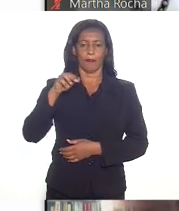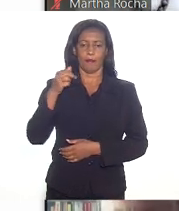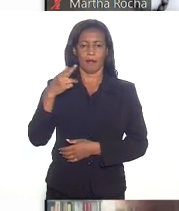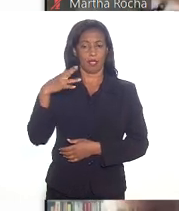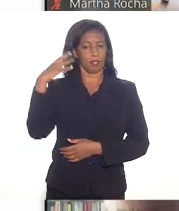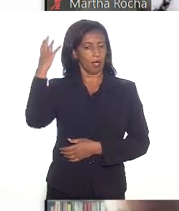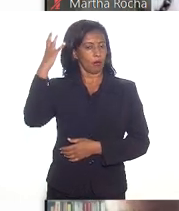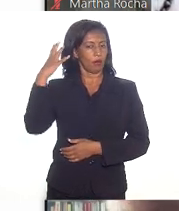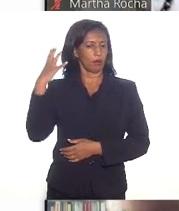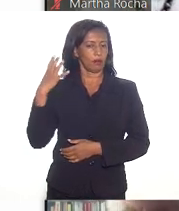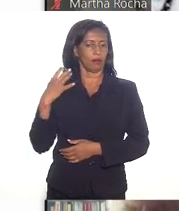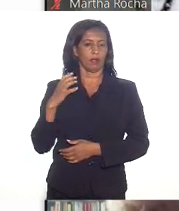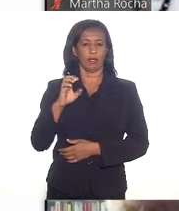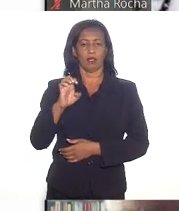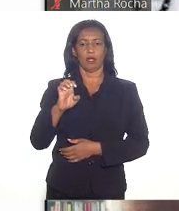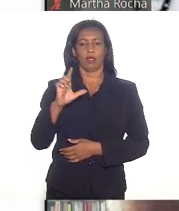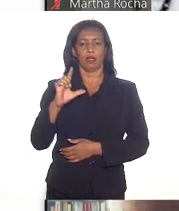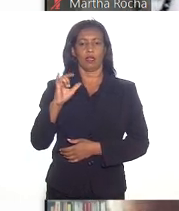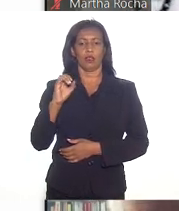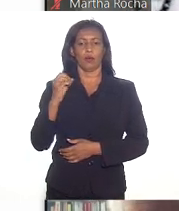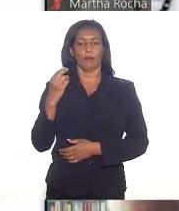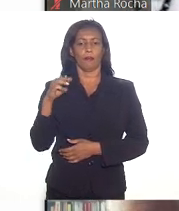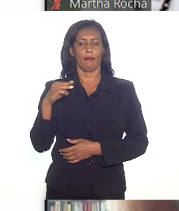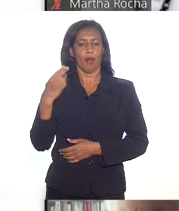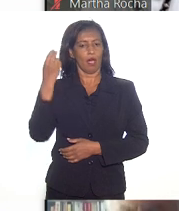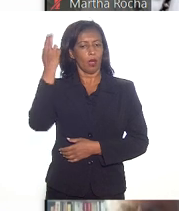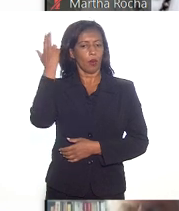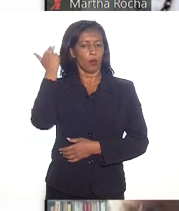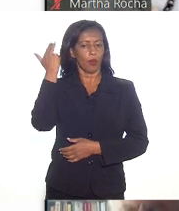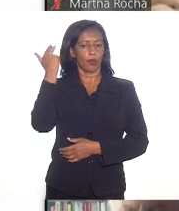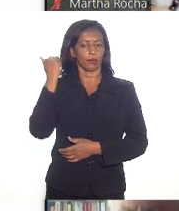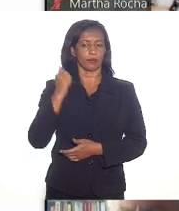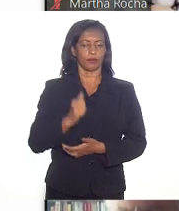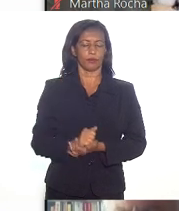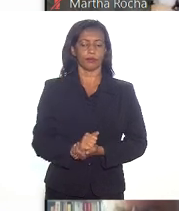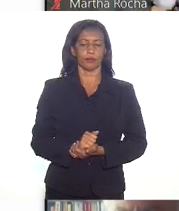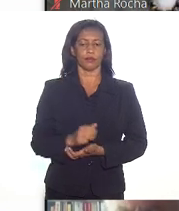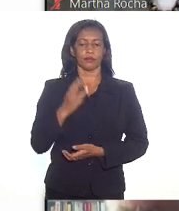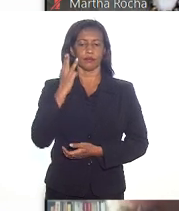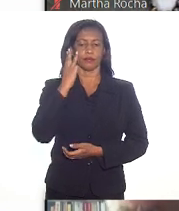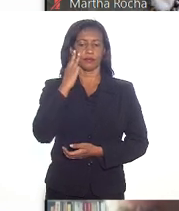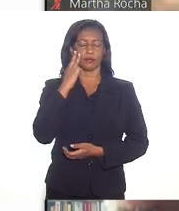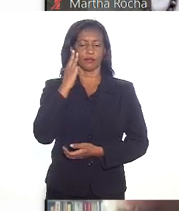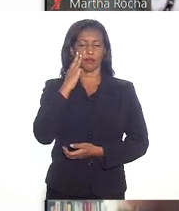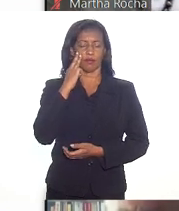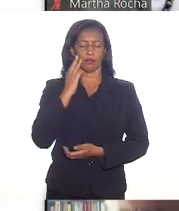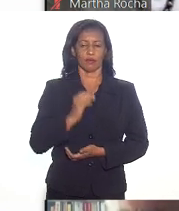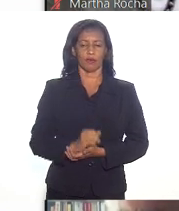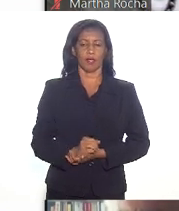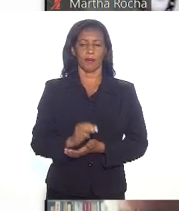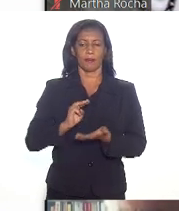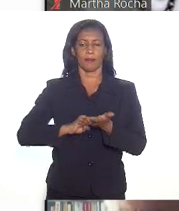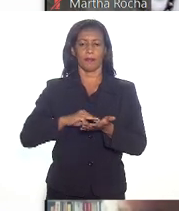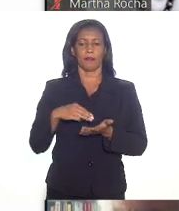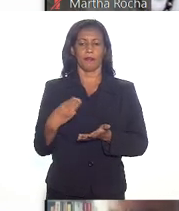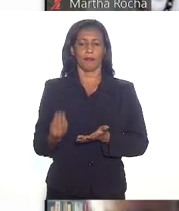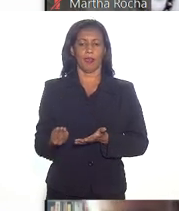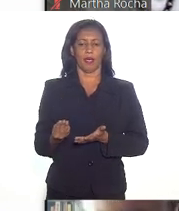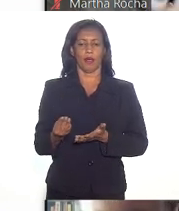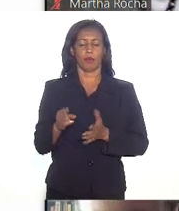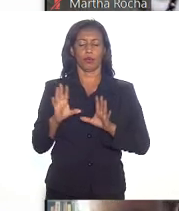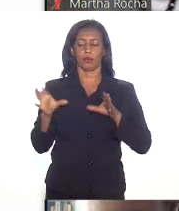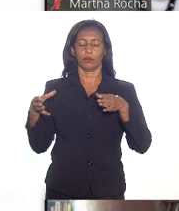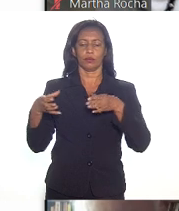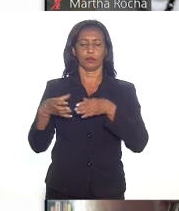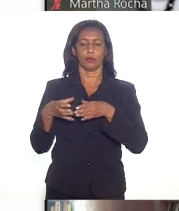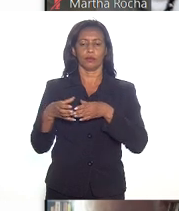Cabeleireiro, Eliomar Coelho, presente, e Valdeque Carneiro, membros suplentes da